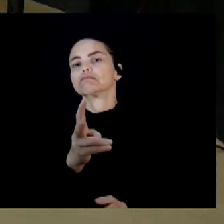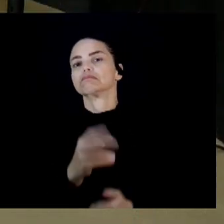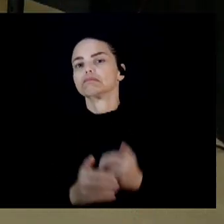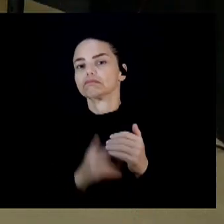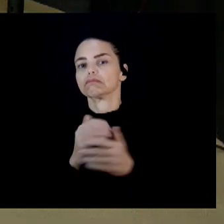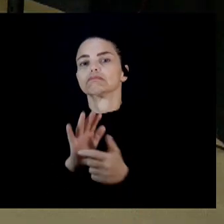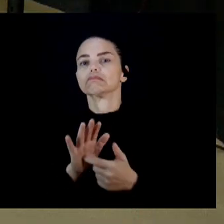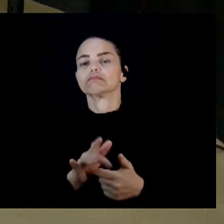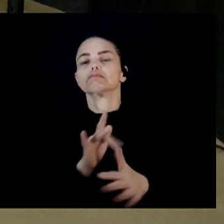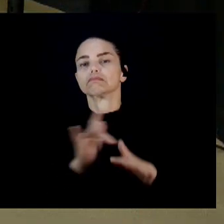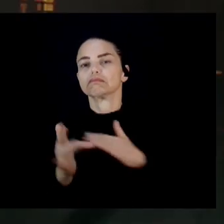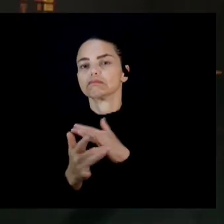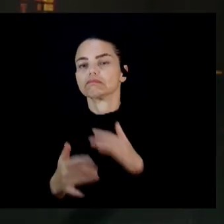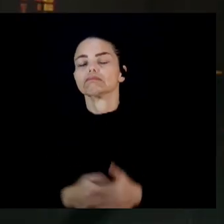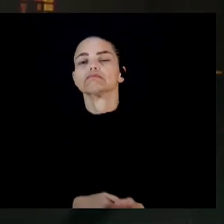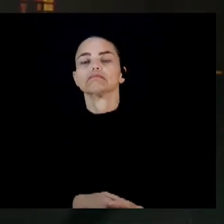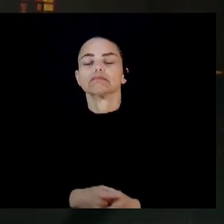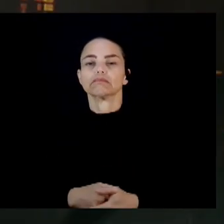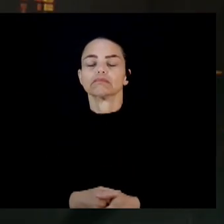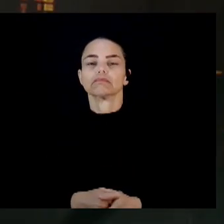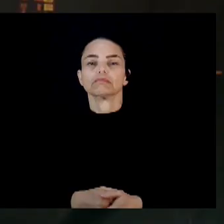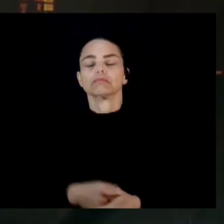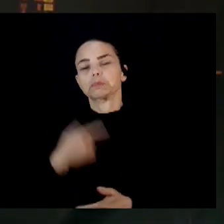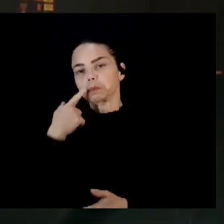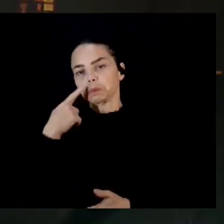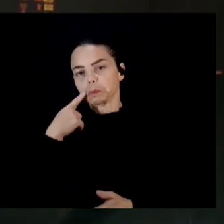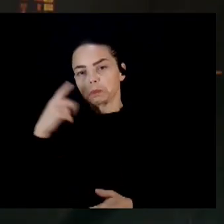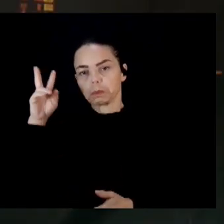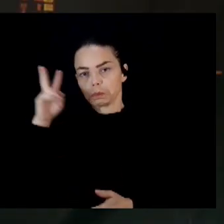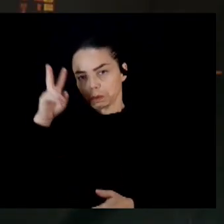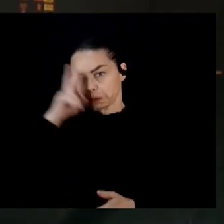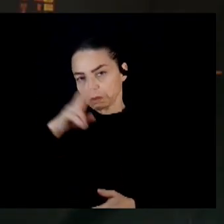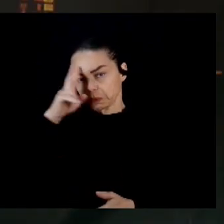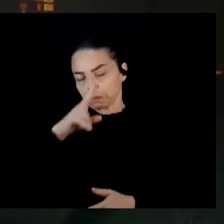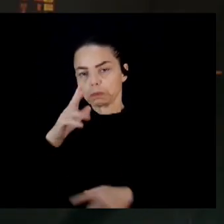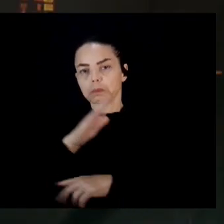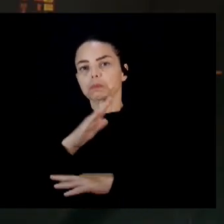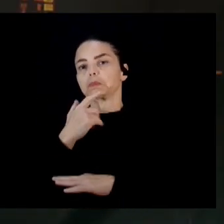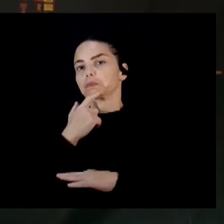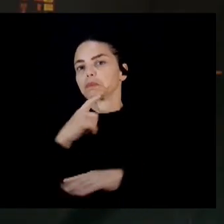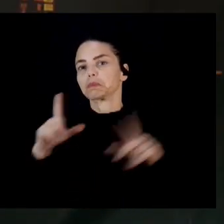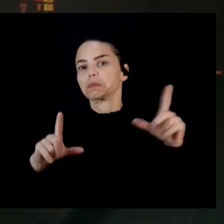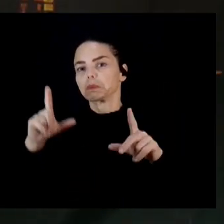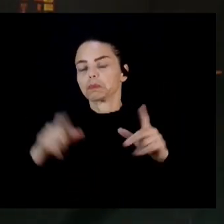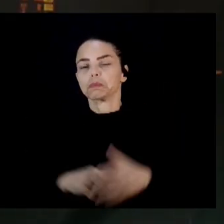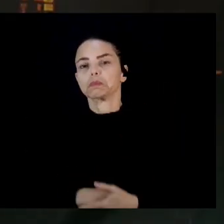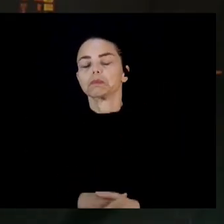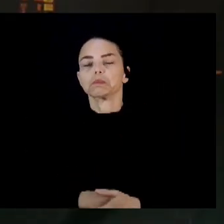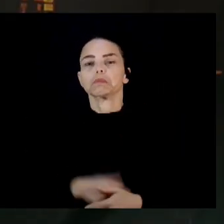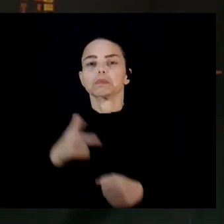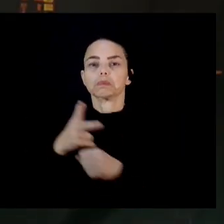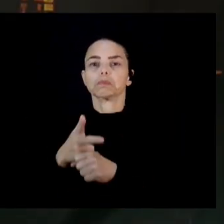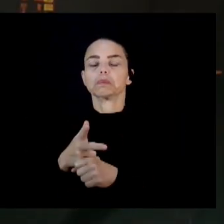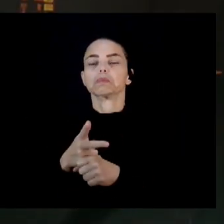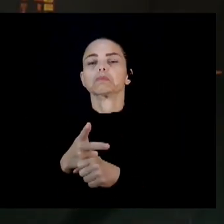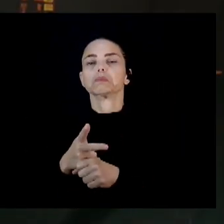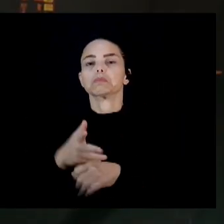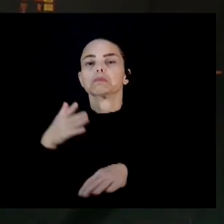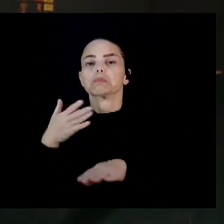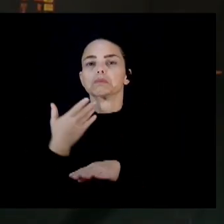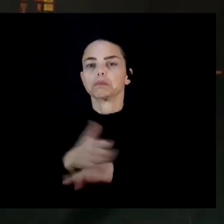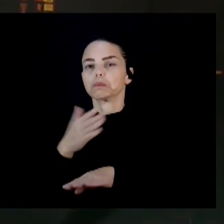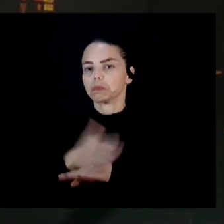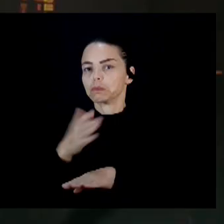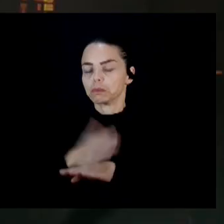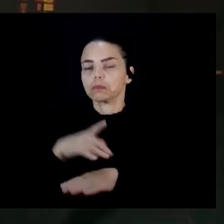social. Sim. Olha, lembrando que você que assiste a TV Câmara Campinas, aqui no Estúdios Câmara, você participa e tem